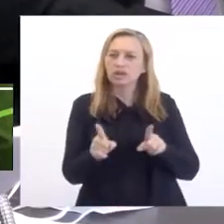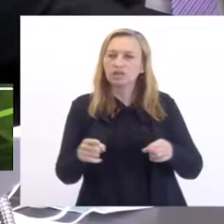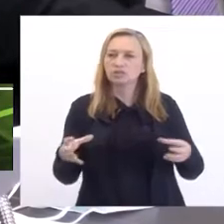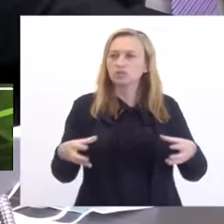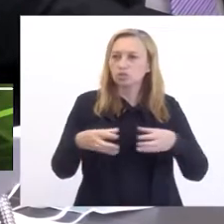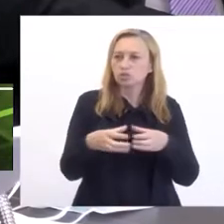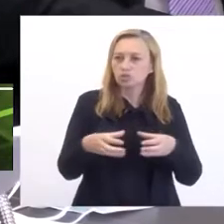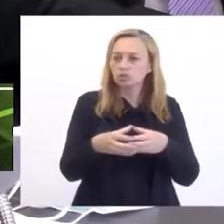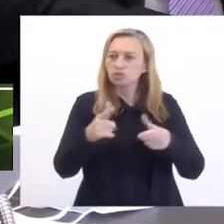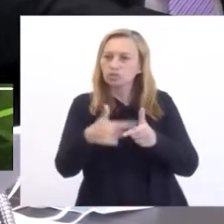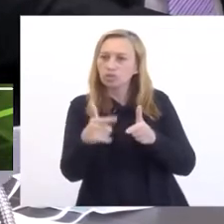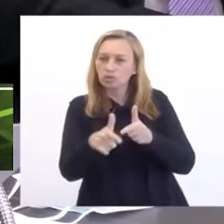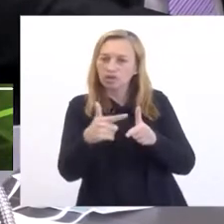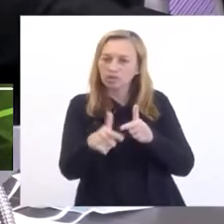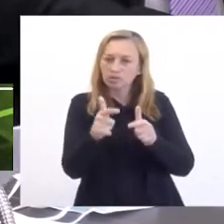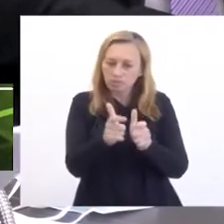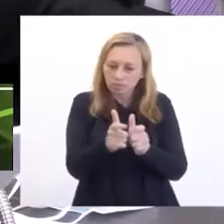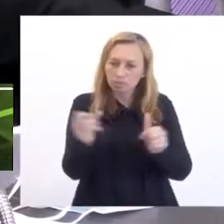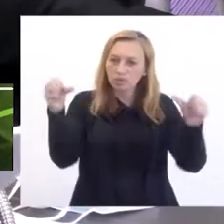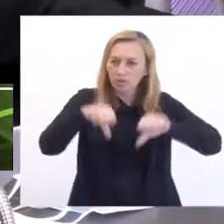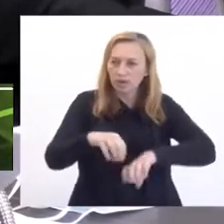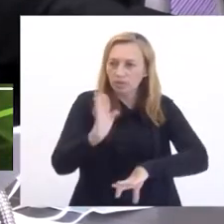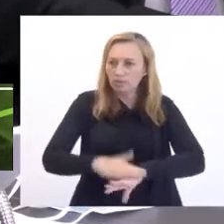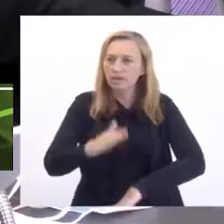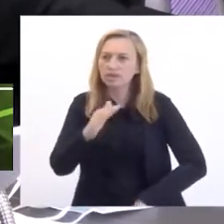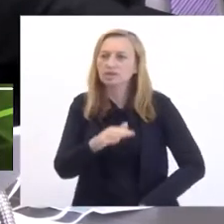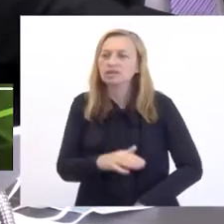fatores que se agravaram